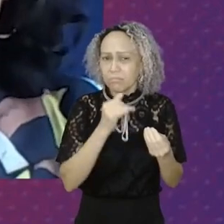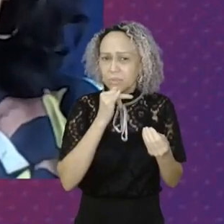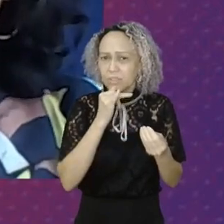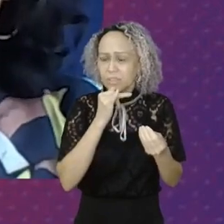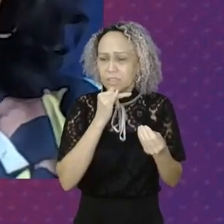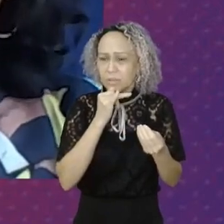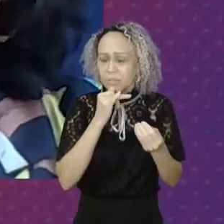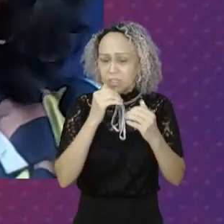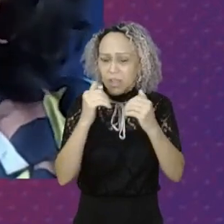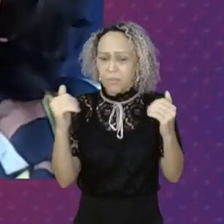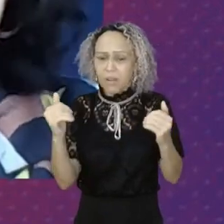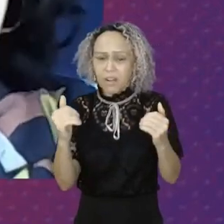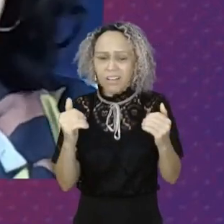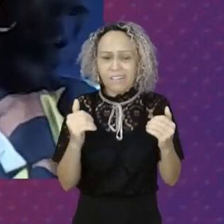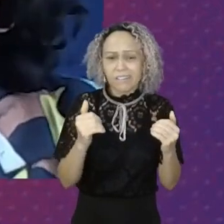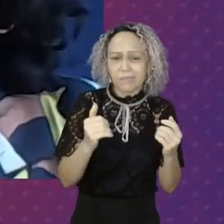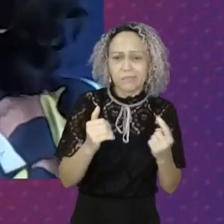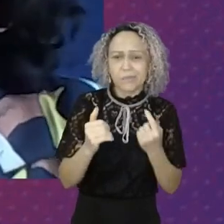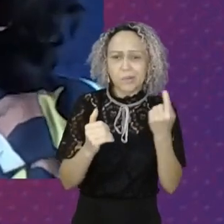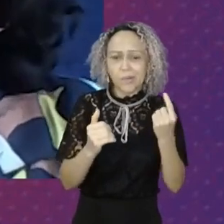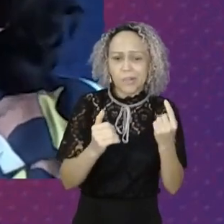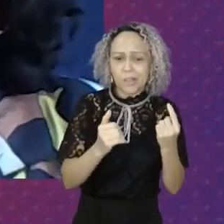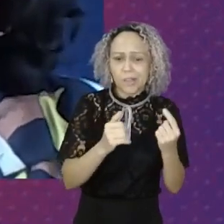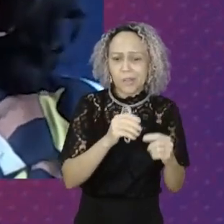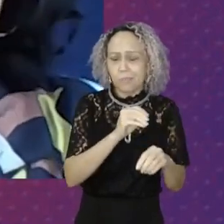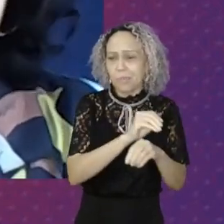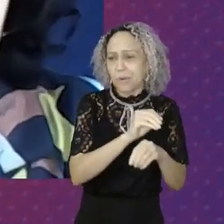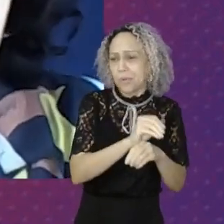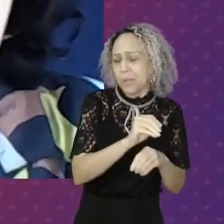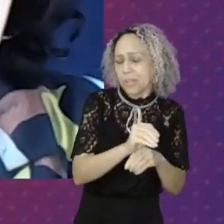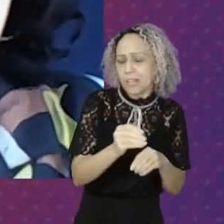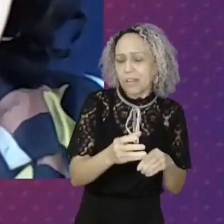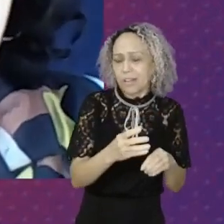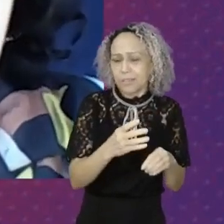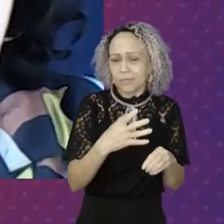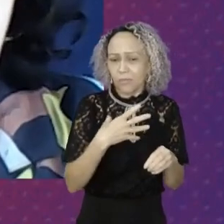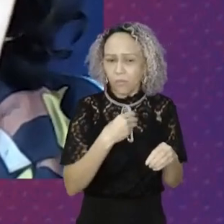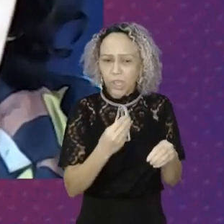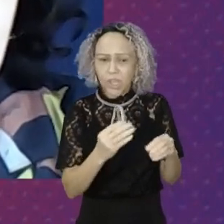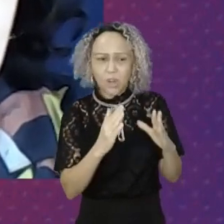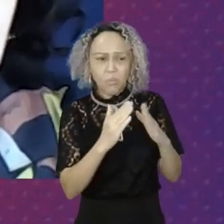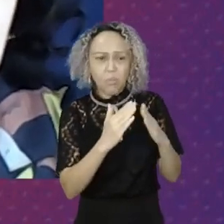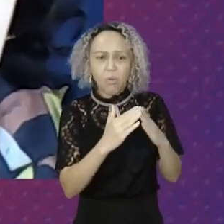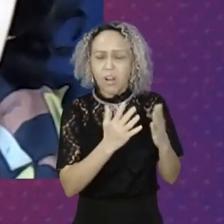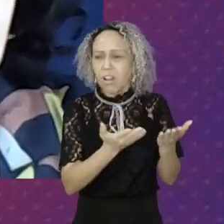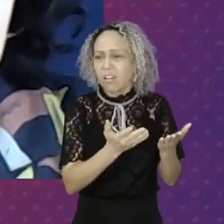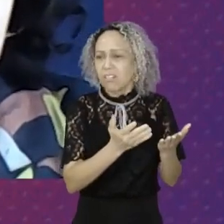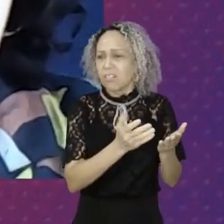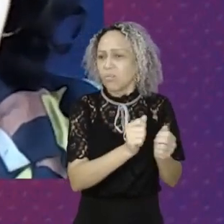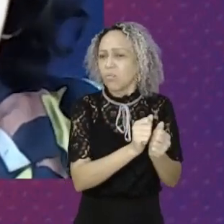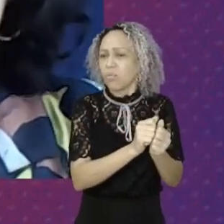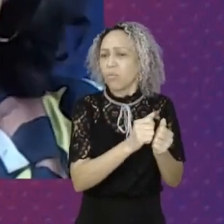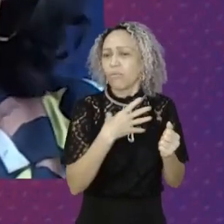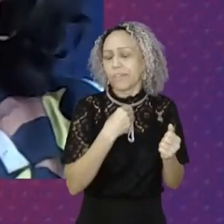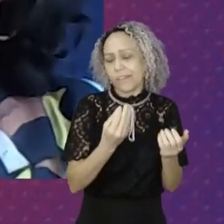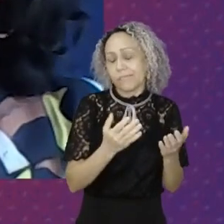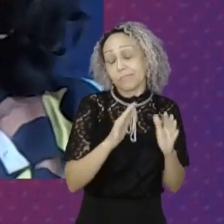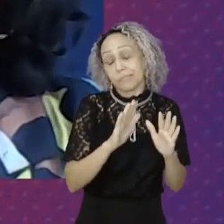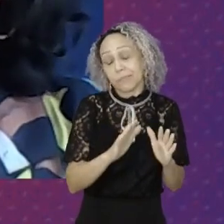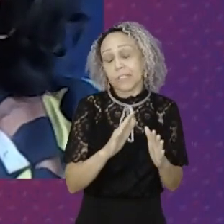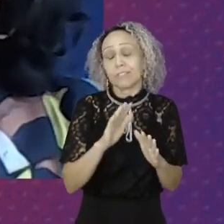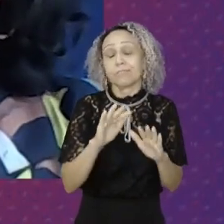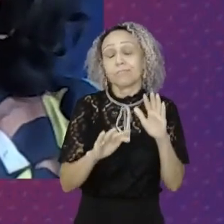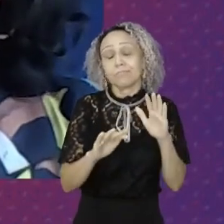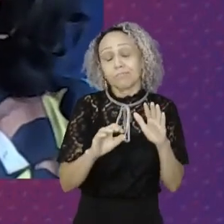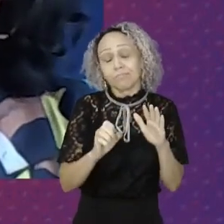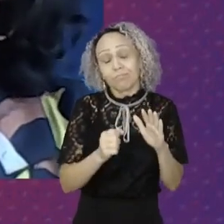uma situação mais difícil, fome, enfim, não ter onde morar com os seus filhos. Então, eu acredito